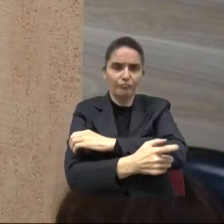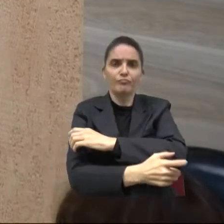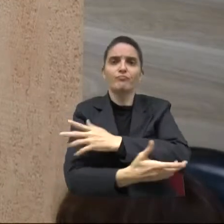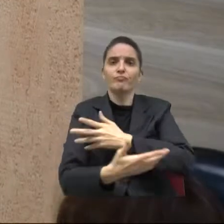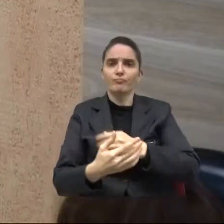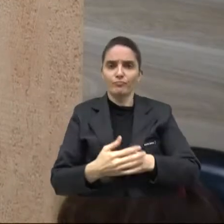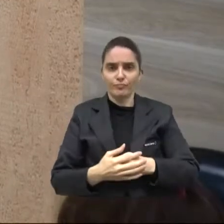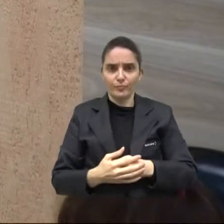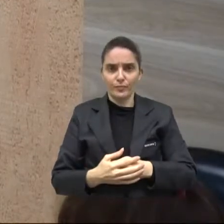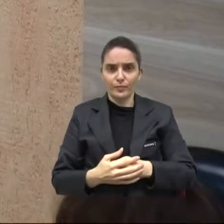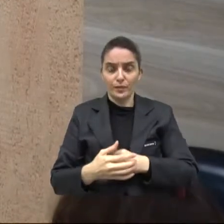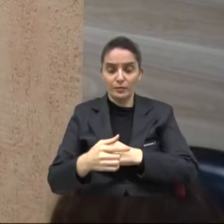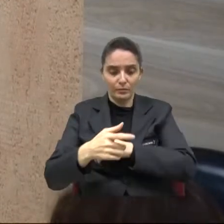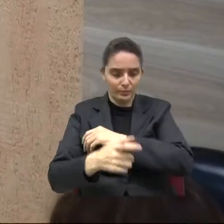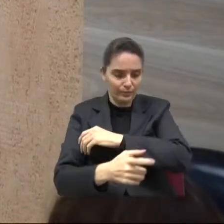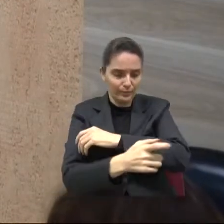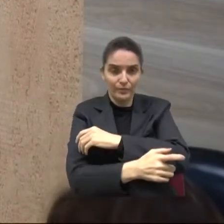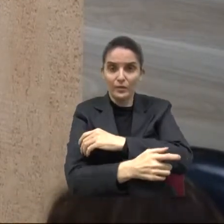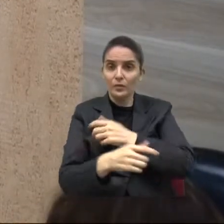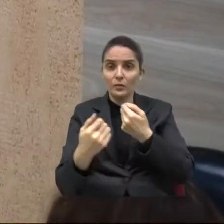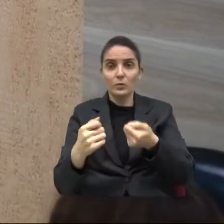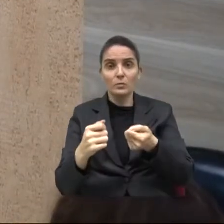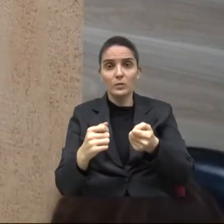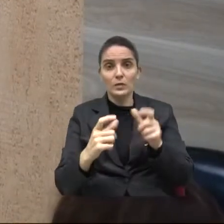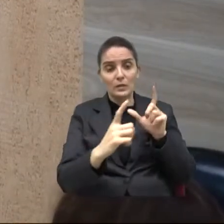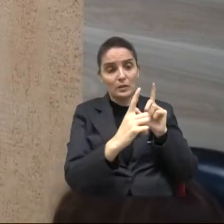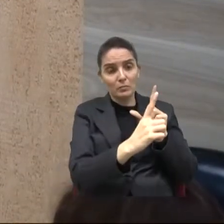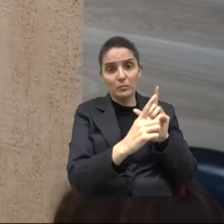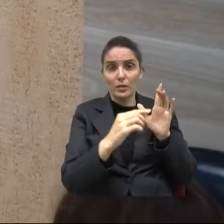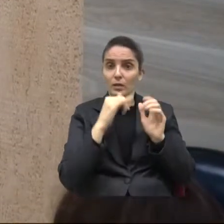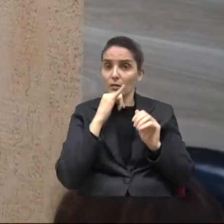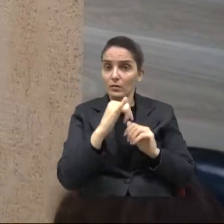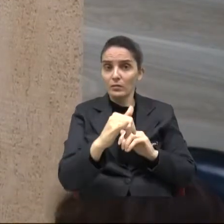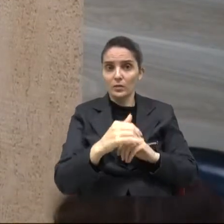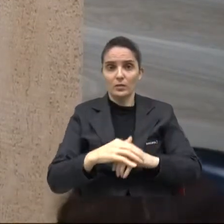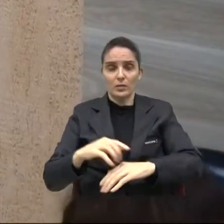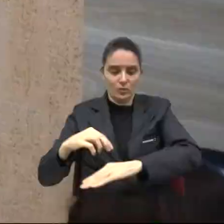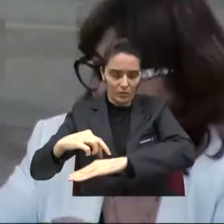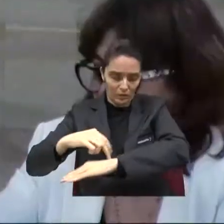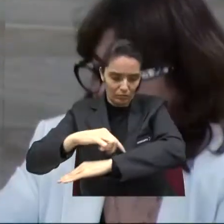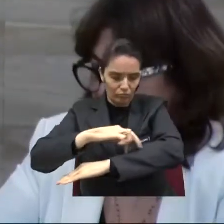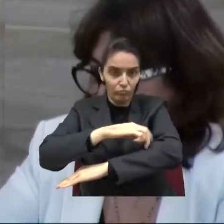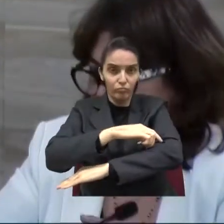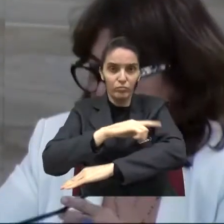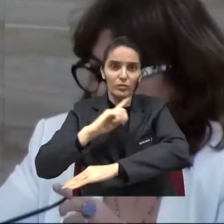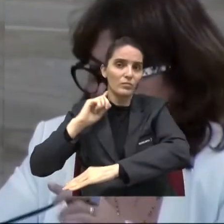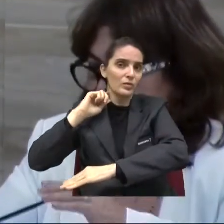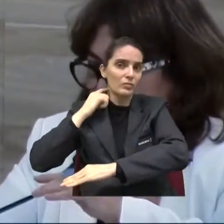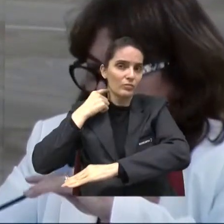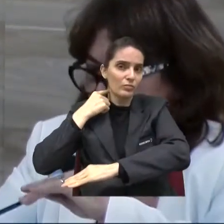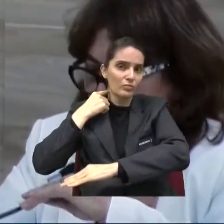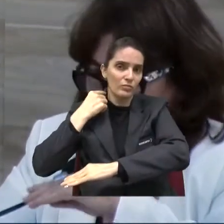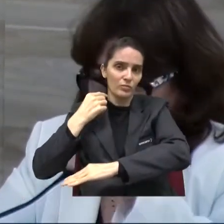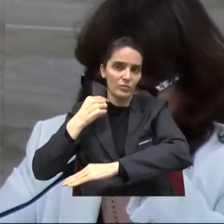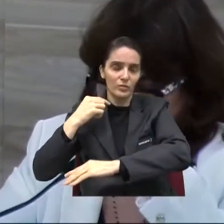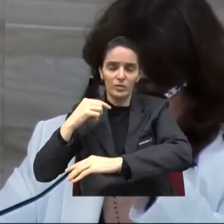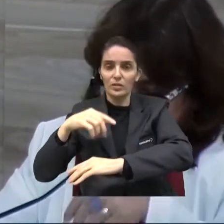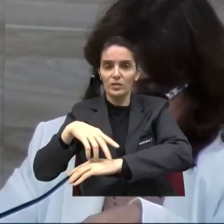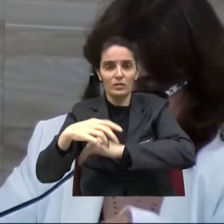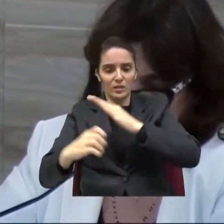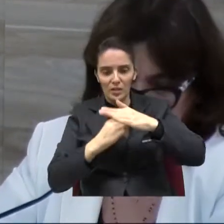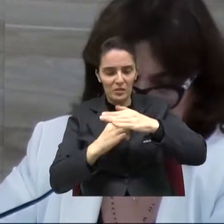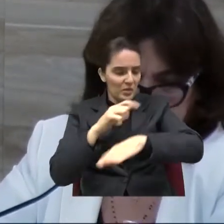mal sinalizado, sujeira na calçada que demora, não vem limpar quando faz a obra. E aí eu